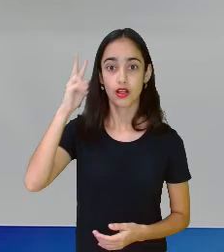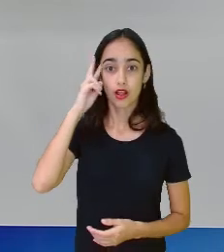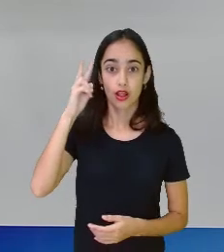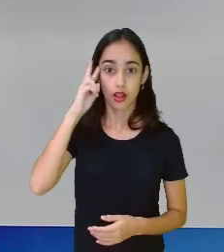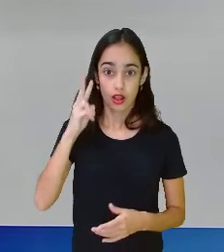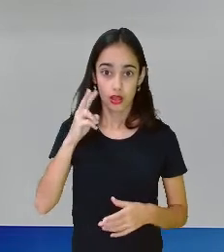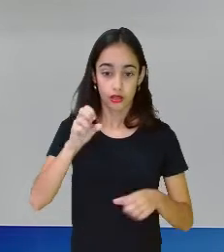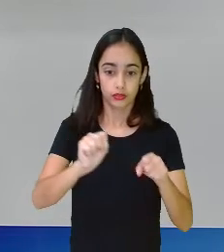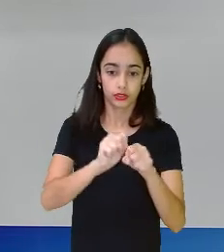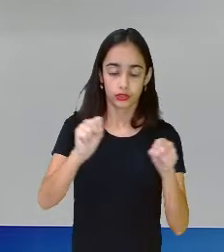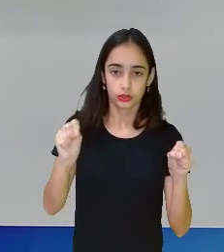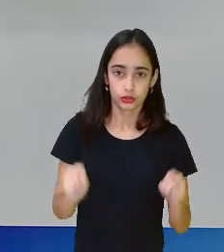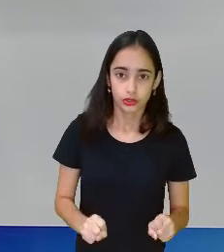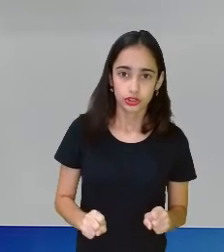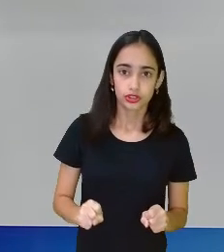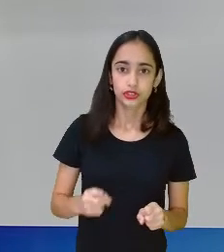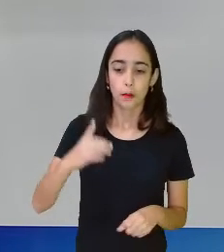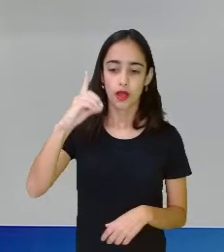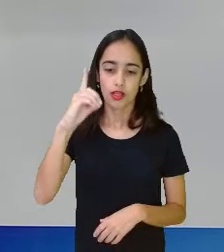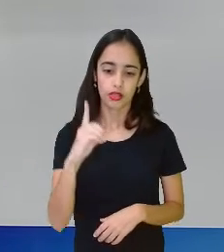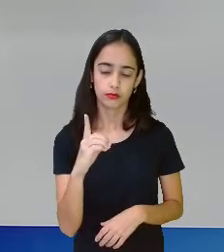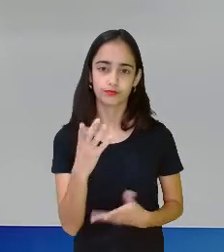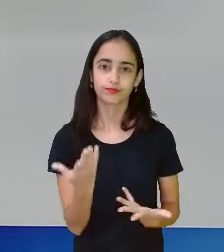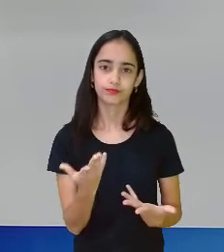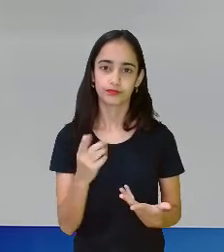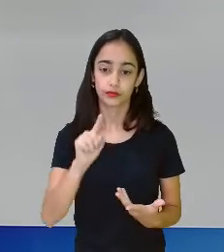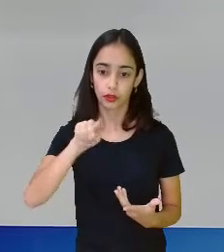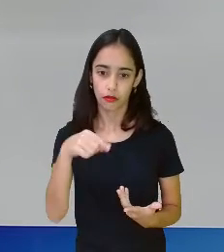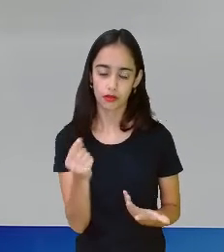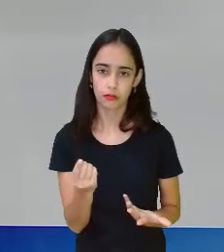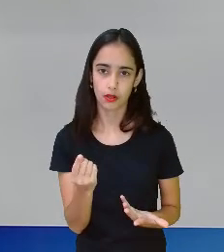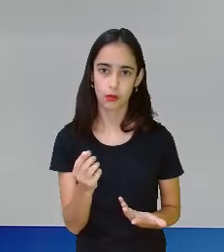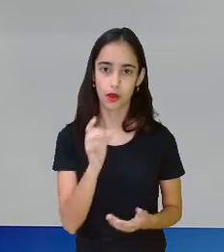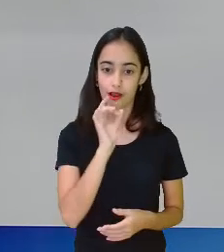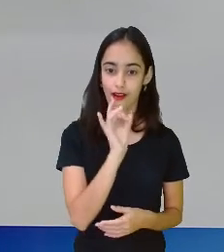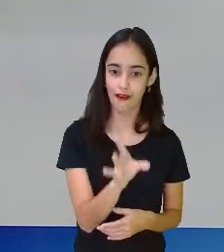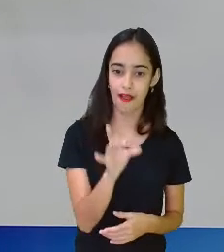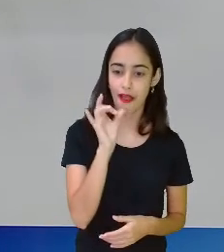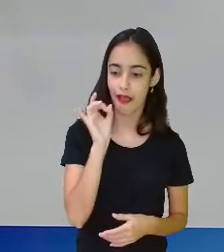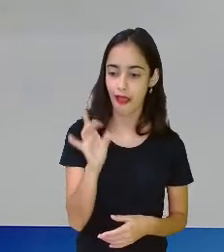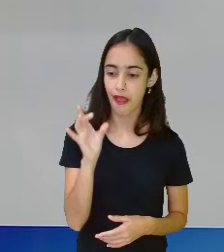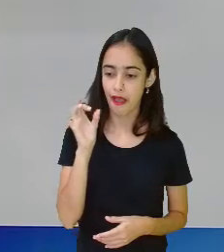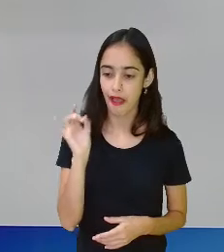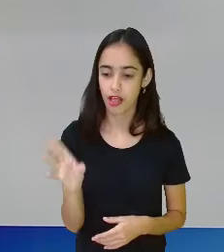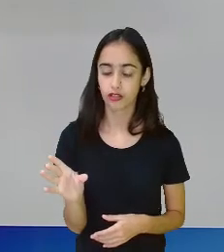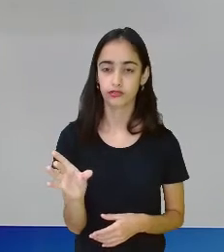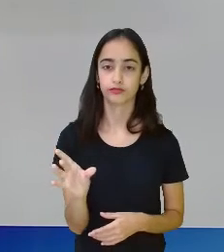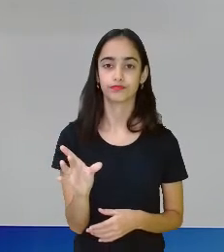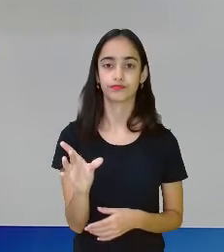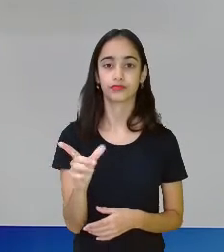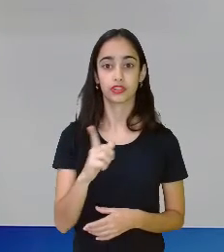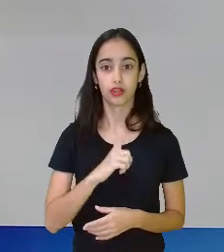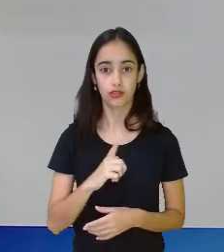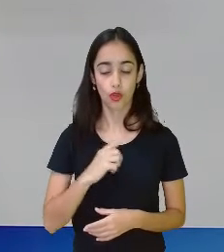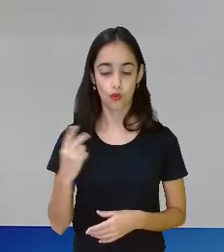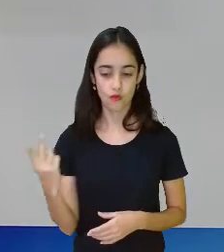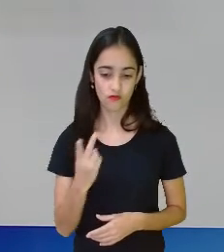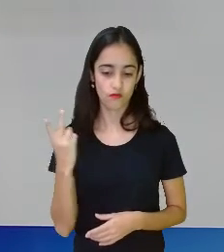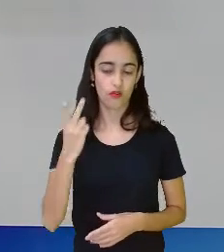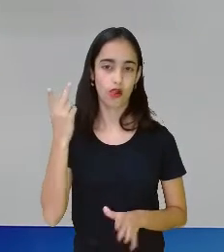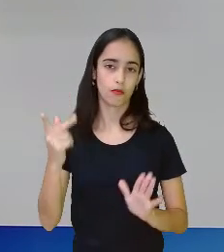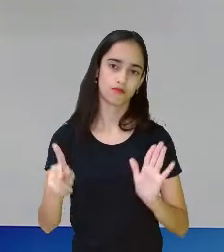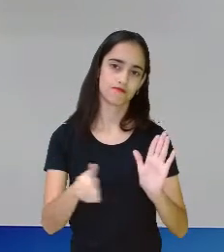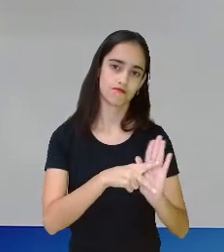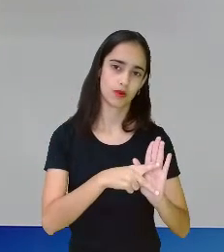decimal? Cada posição tem o seu valor. O algarismo, dependendo da posição que ele